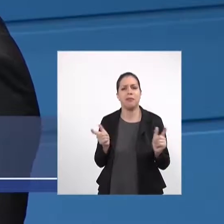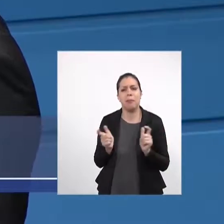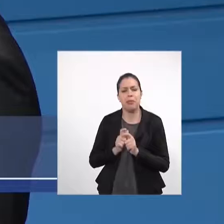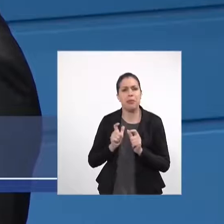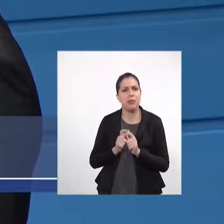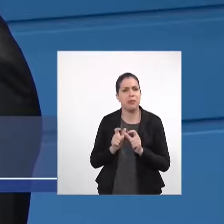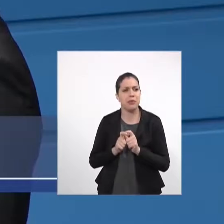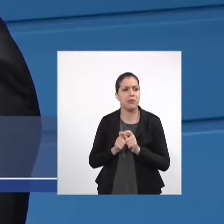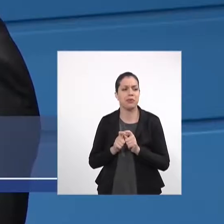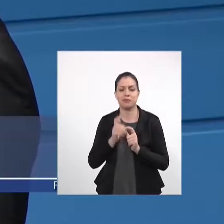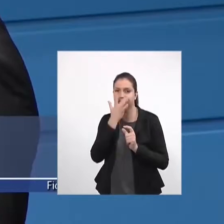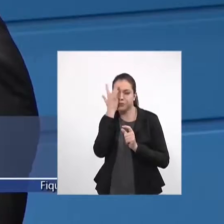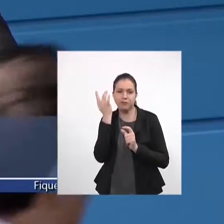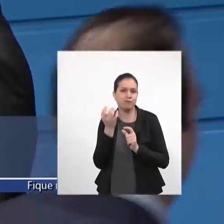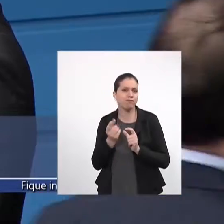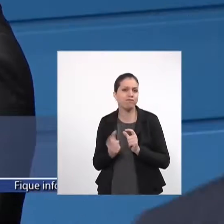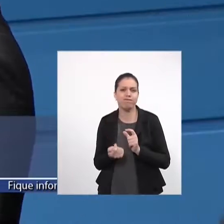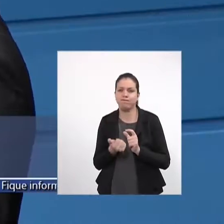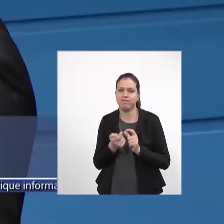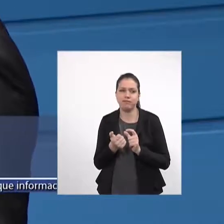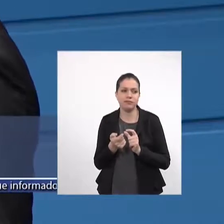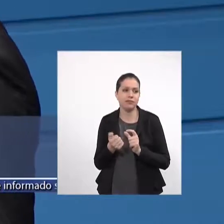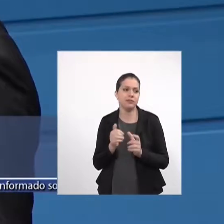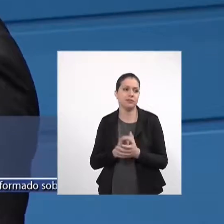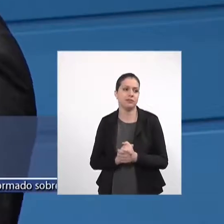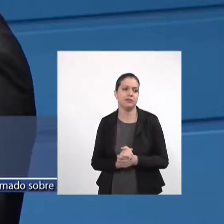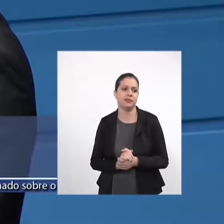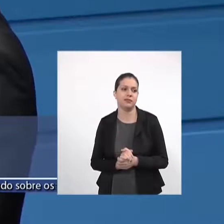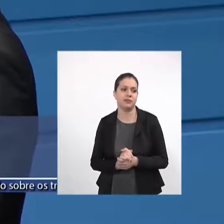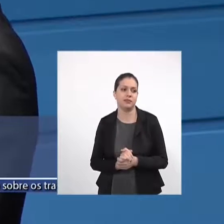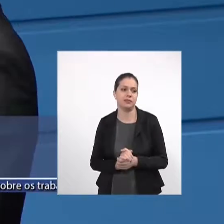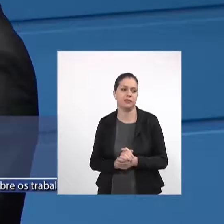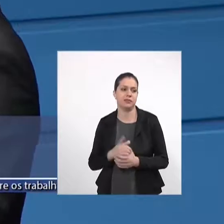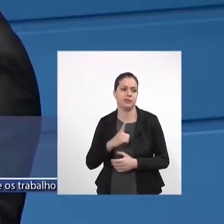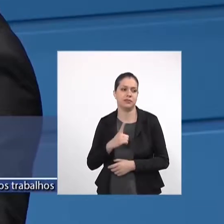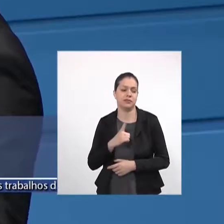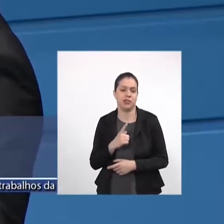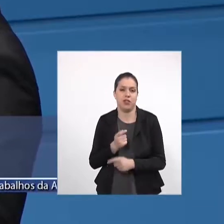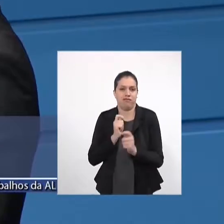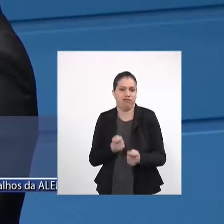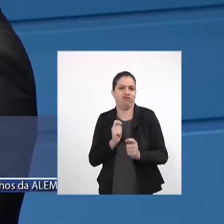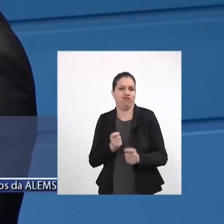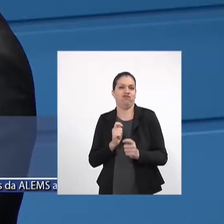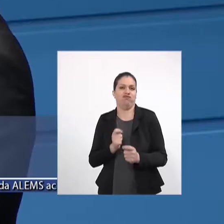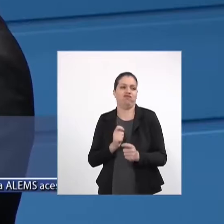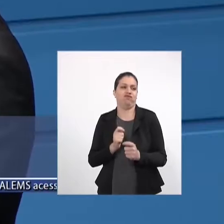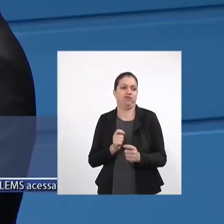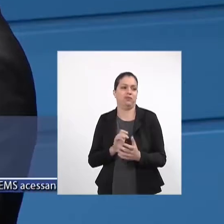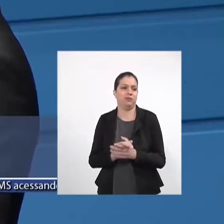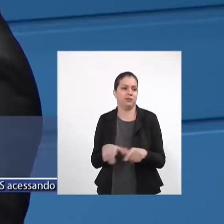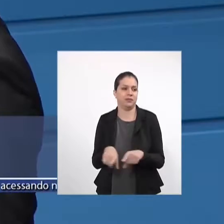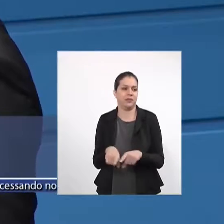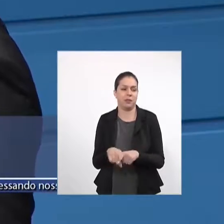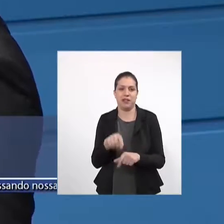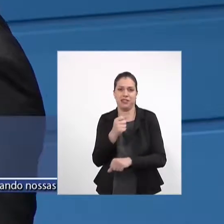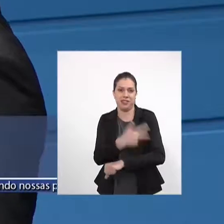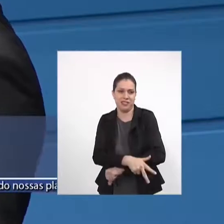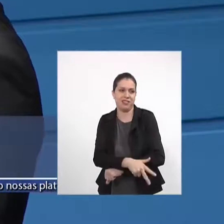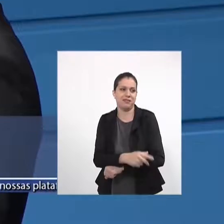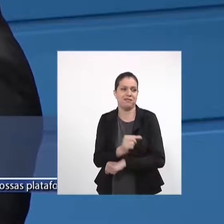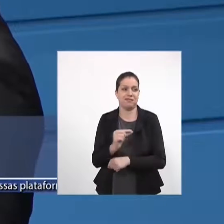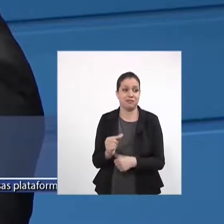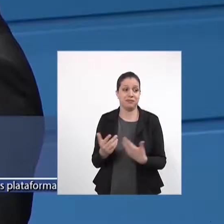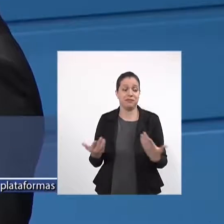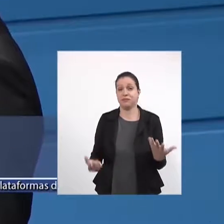moradores, com um número pequeno de charretes, de táxis, não dá nem para imaginar o que